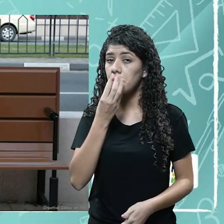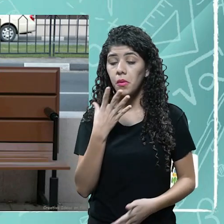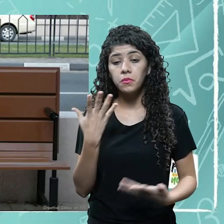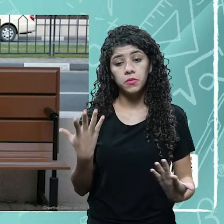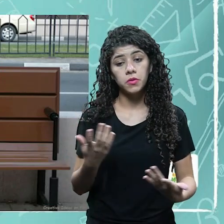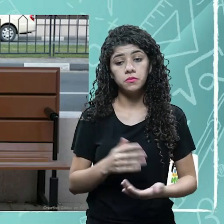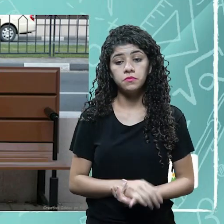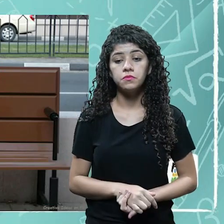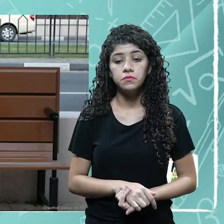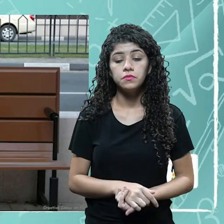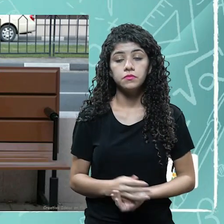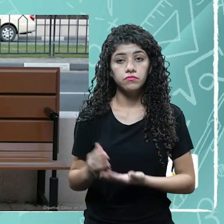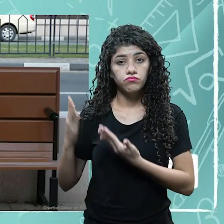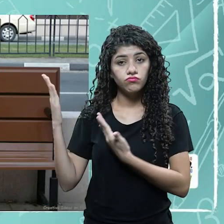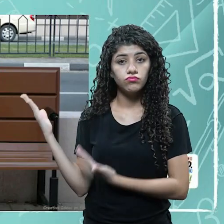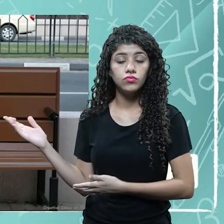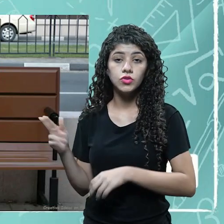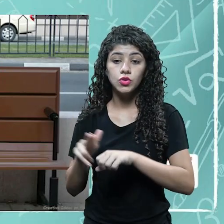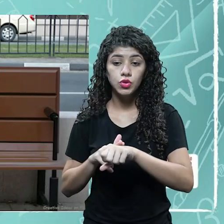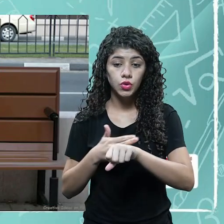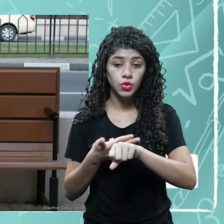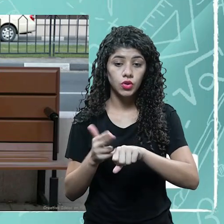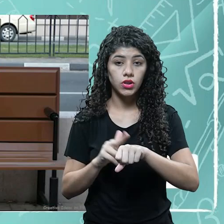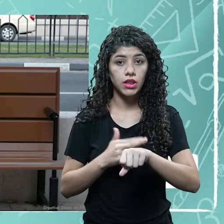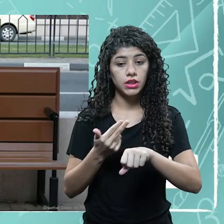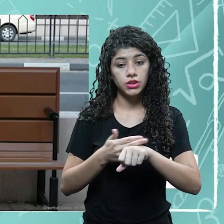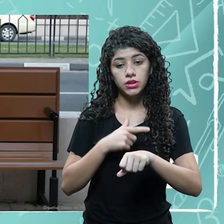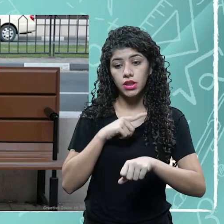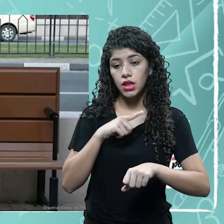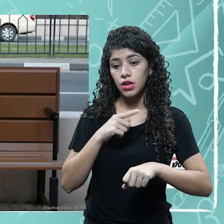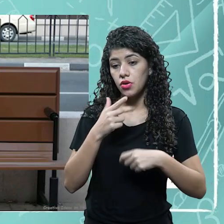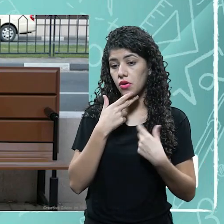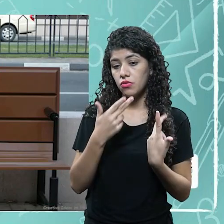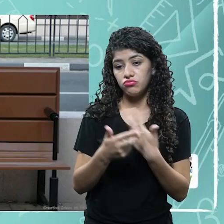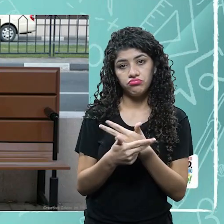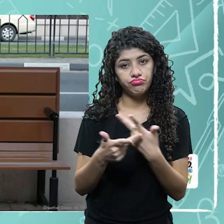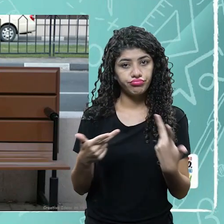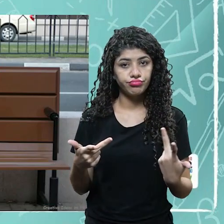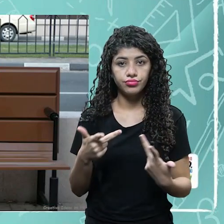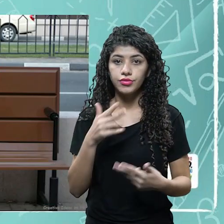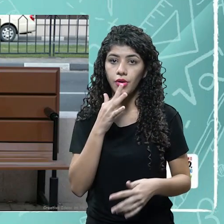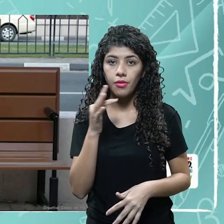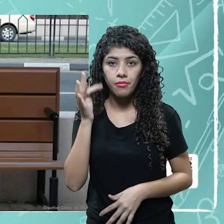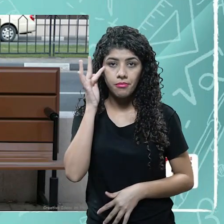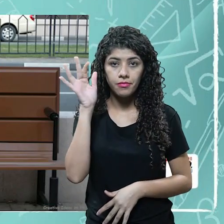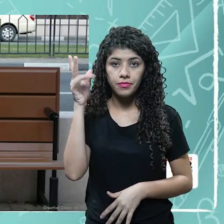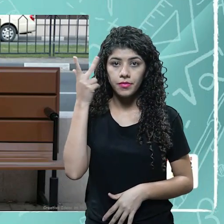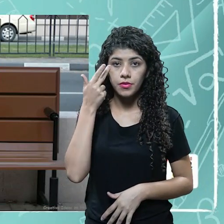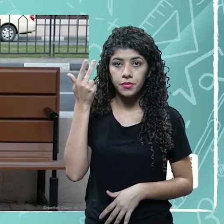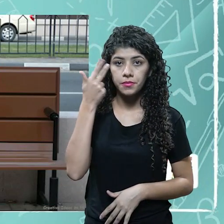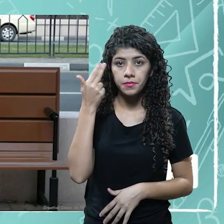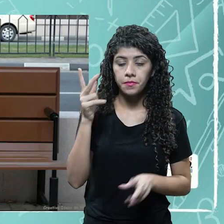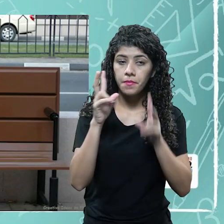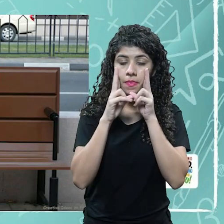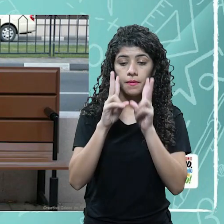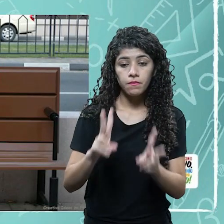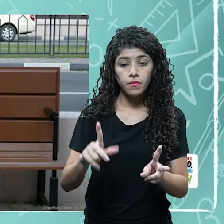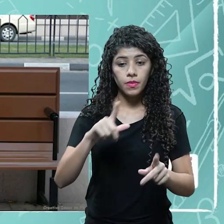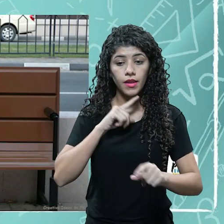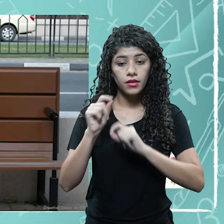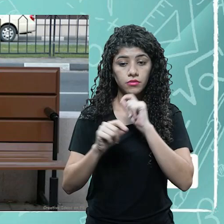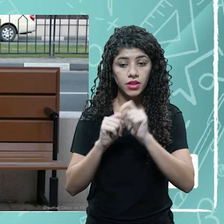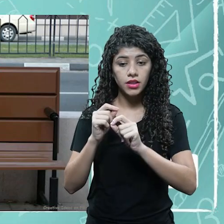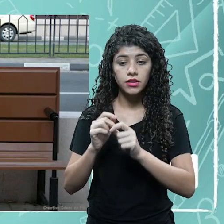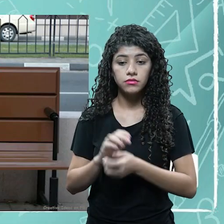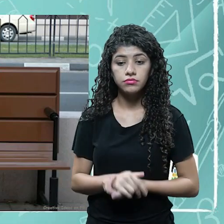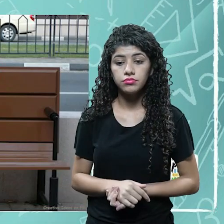Kat, da Nestlé, tá? Ele usou um banco tradicional de praça, de um local público, que nós observamos, beleza? Onde ele simplesmente colocou como se